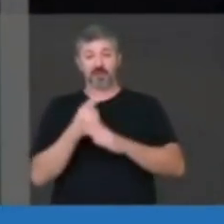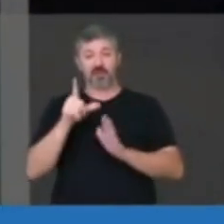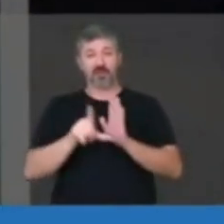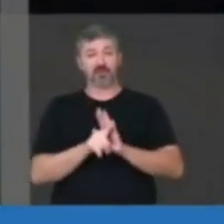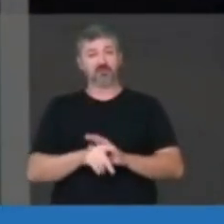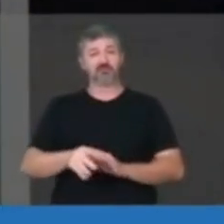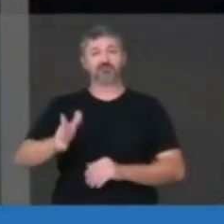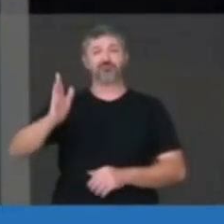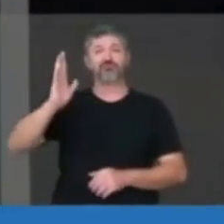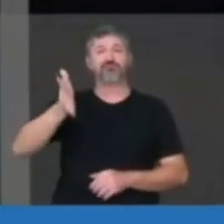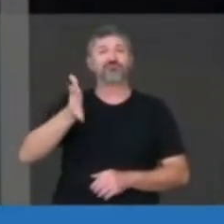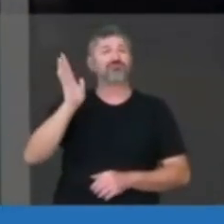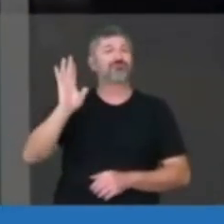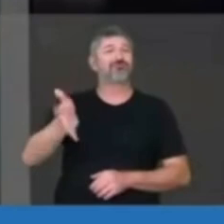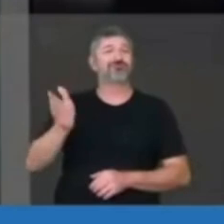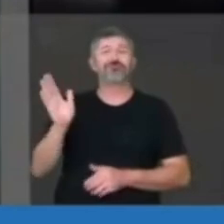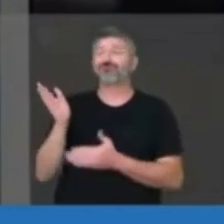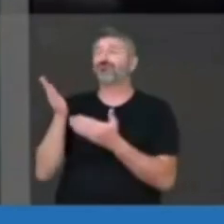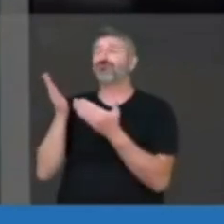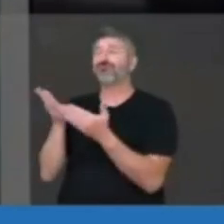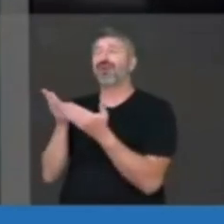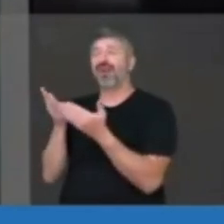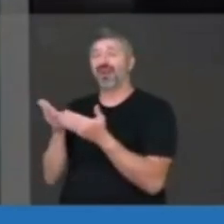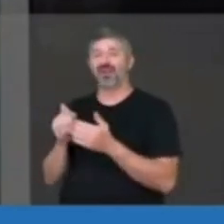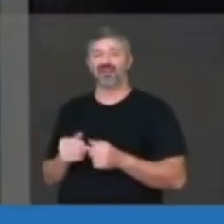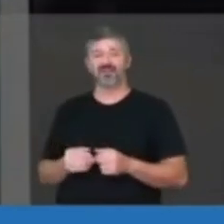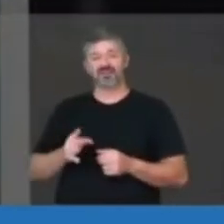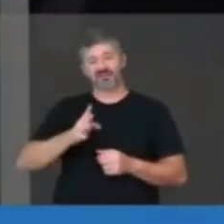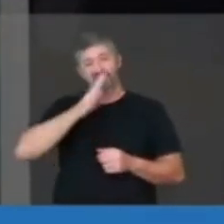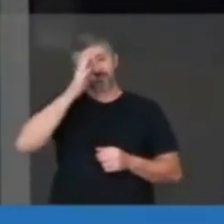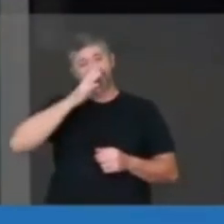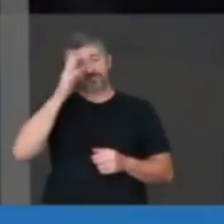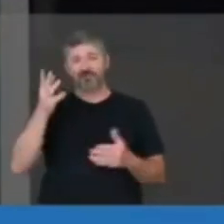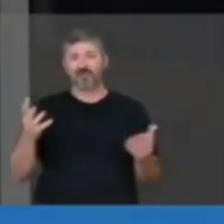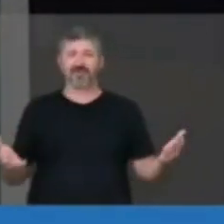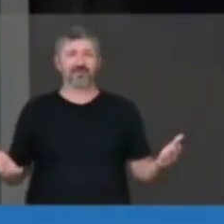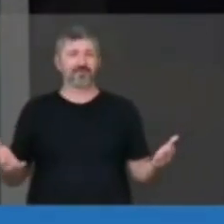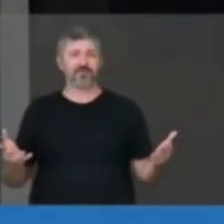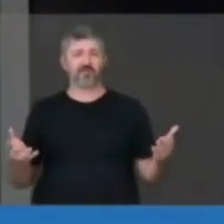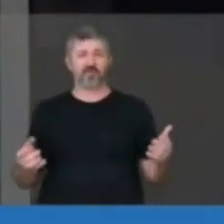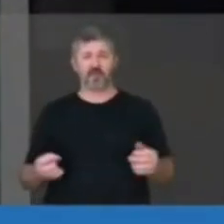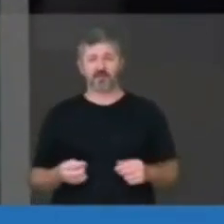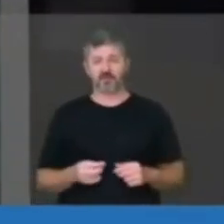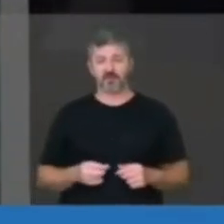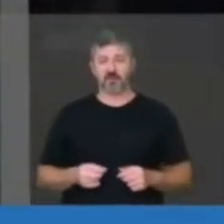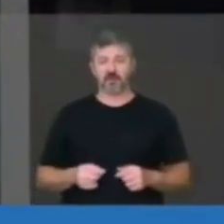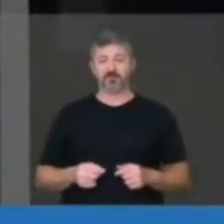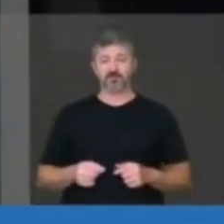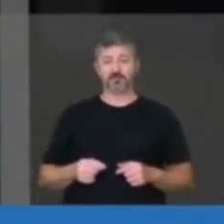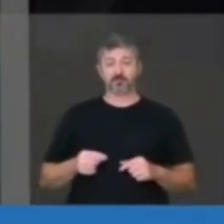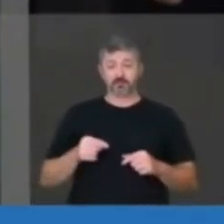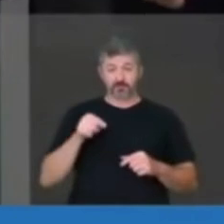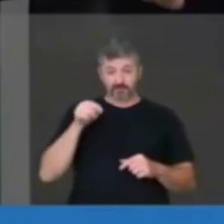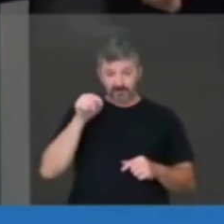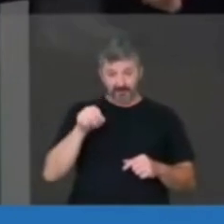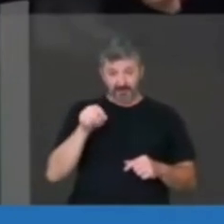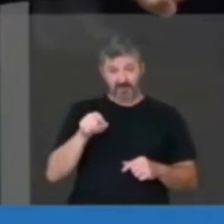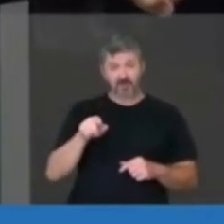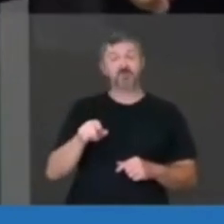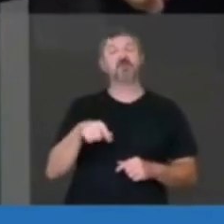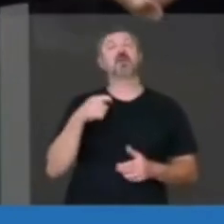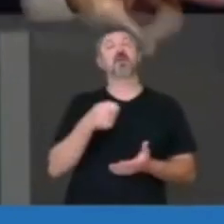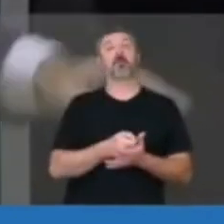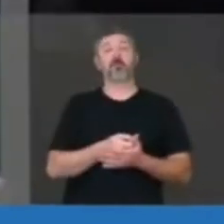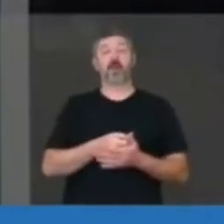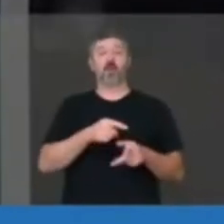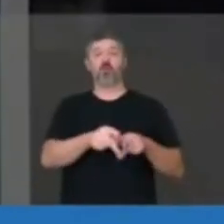está acontecendo. Isso é de um casuísmo inacreditável. Essa conta vai para o pagador de